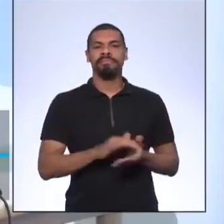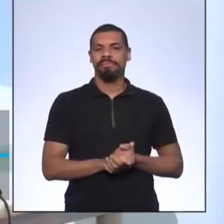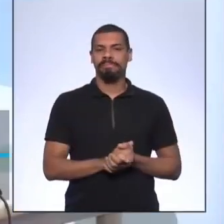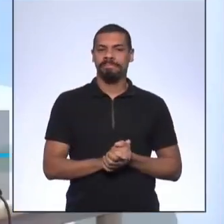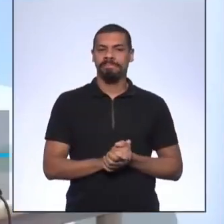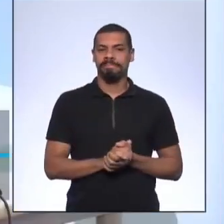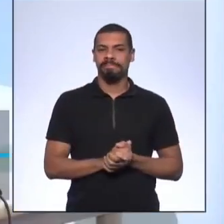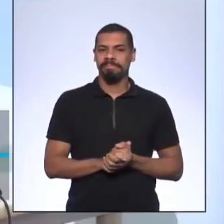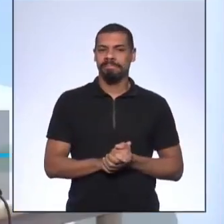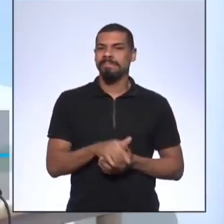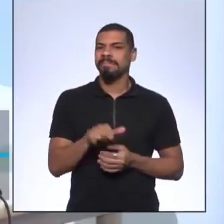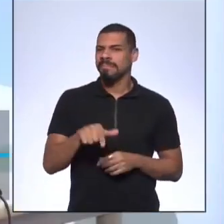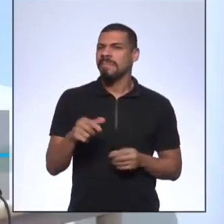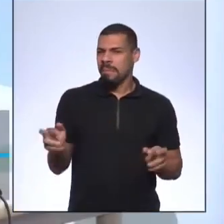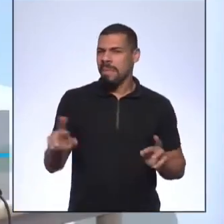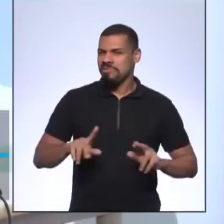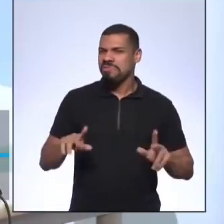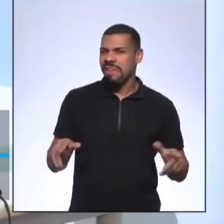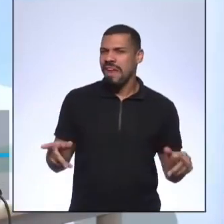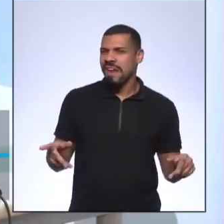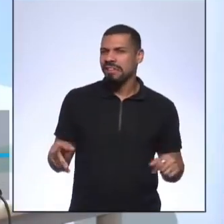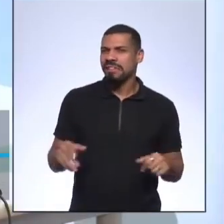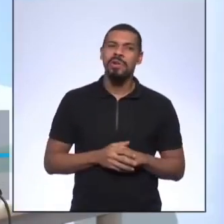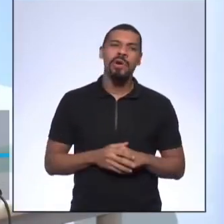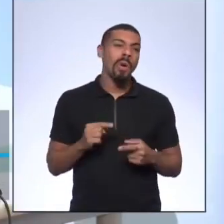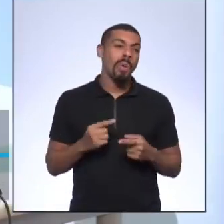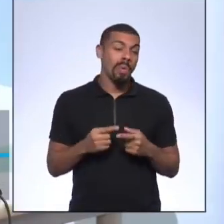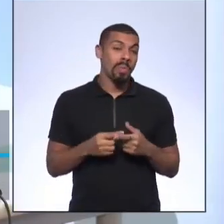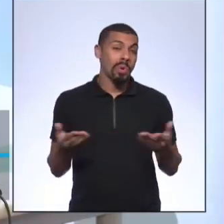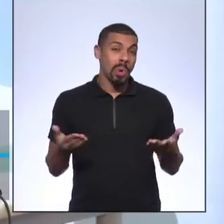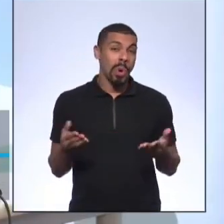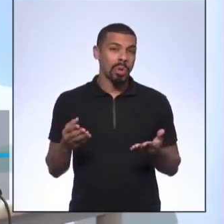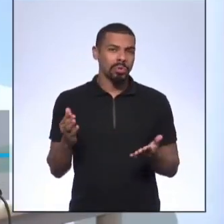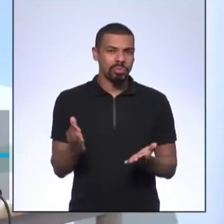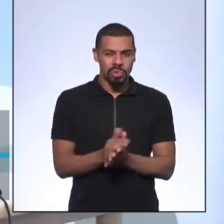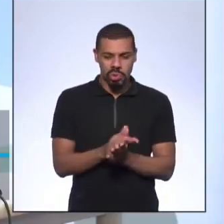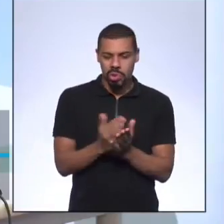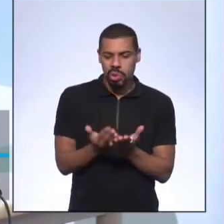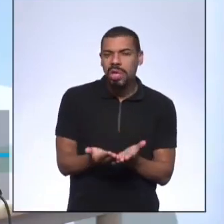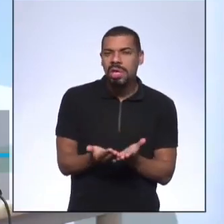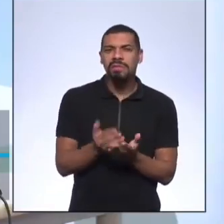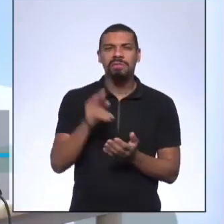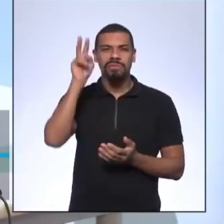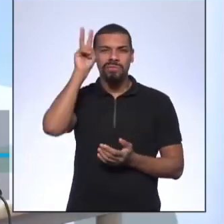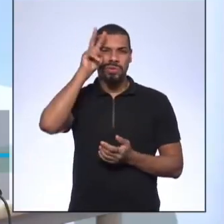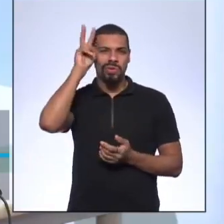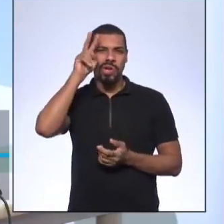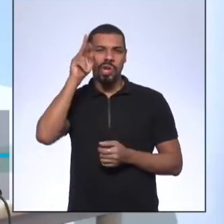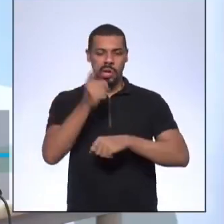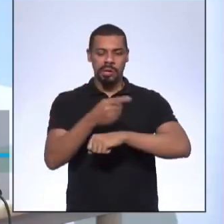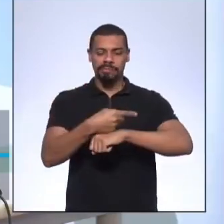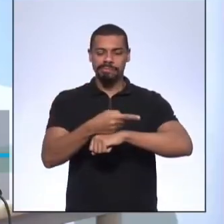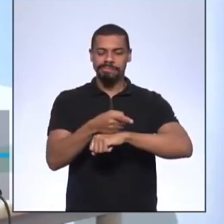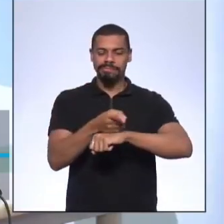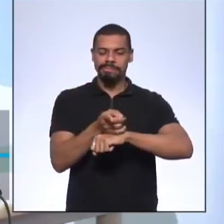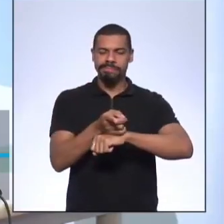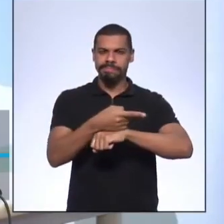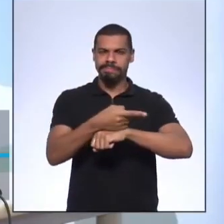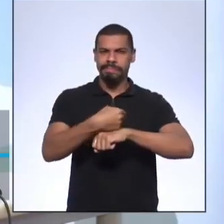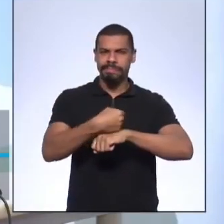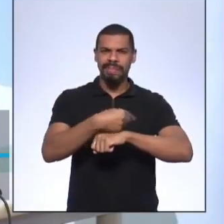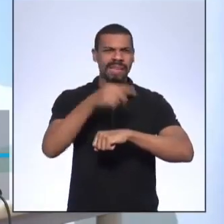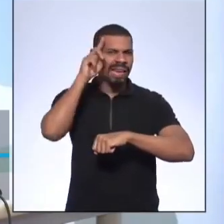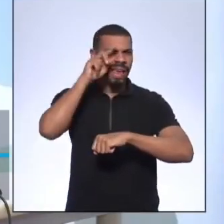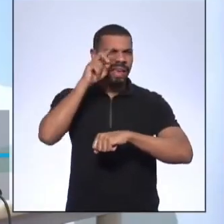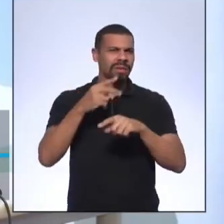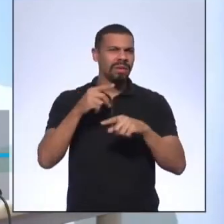é, né? Ele está bem diferentão aí, moderno, porque até nos livros de história, ou quando a gente fala de bússola, a gente já imagina aquele instrumento